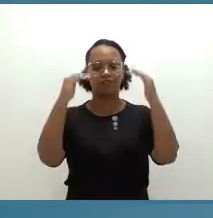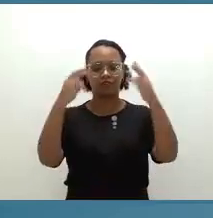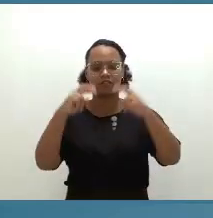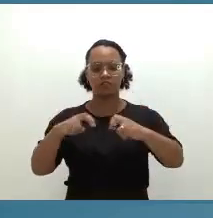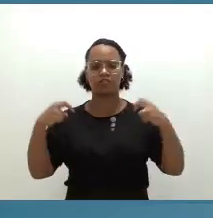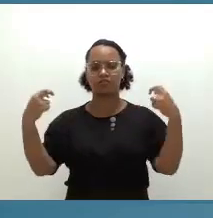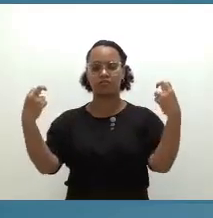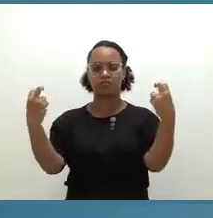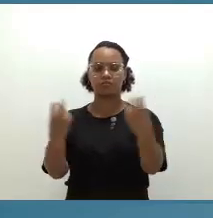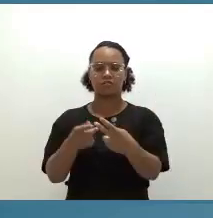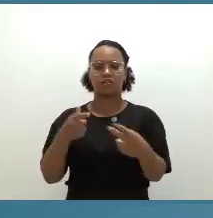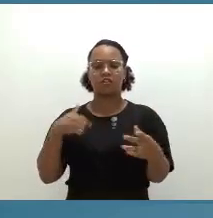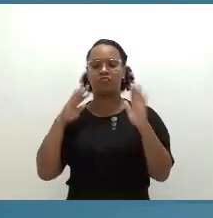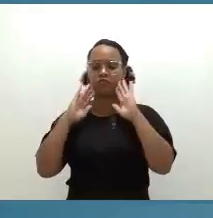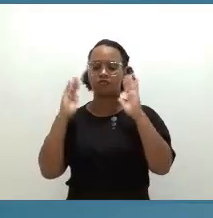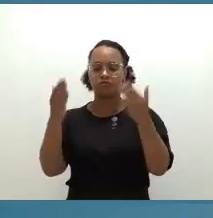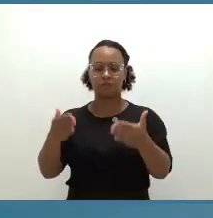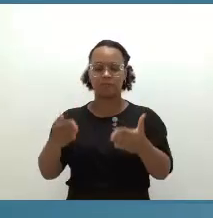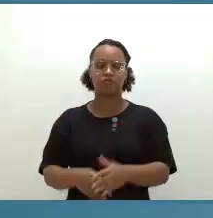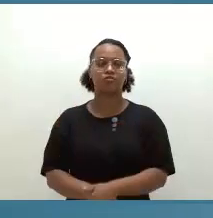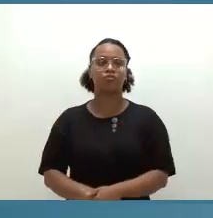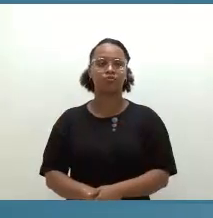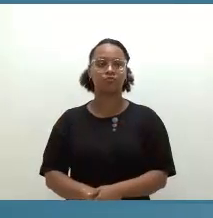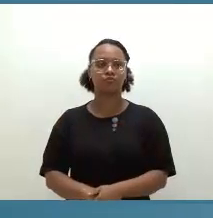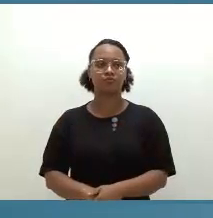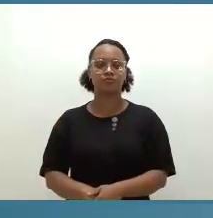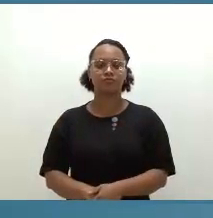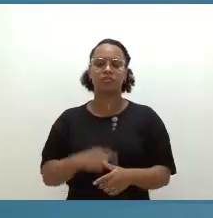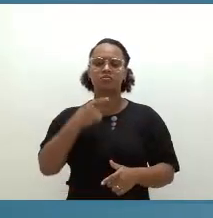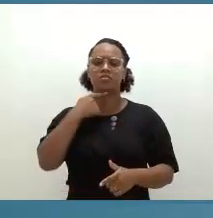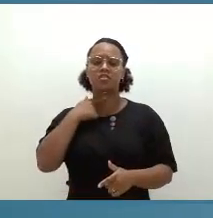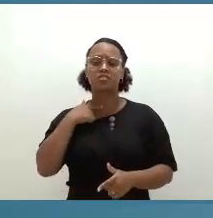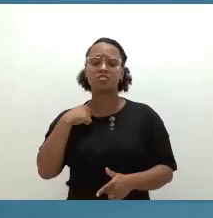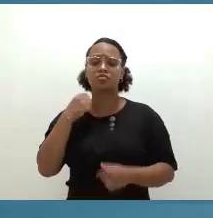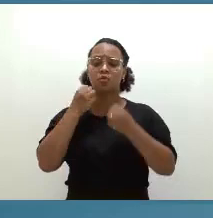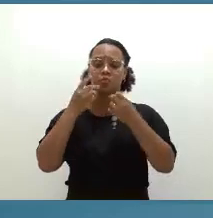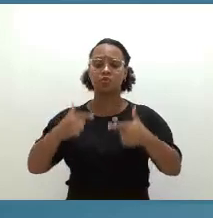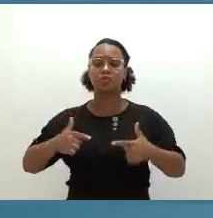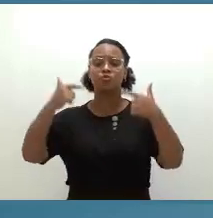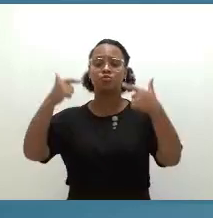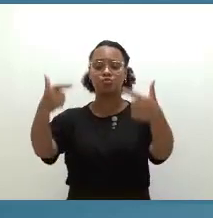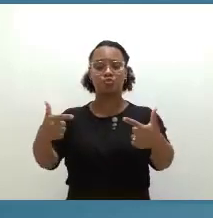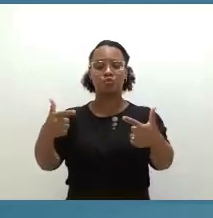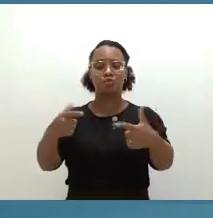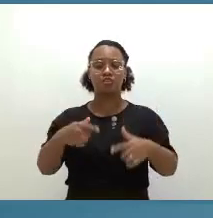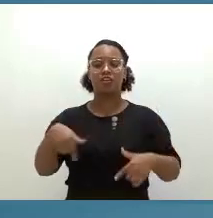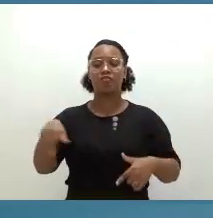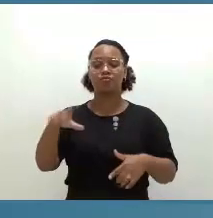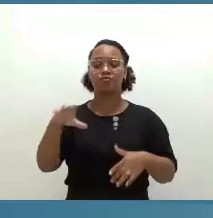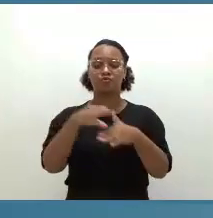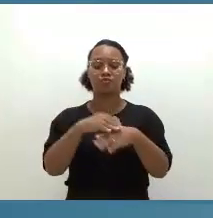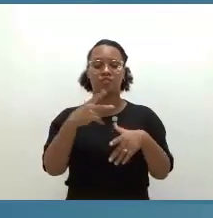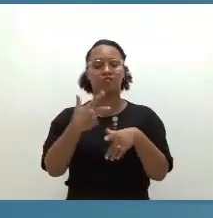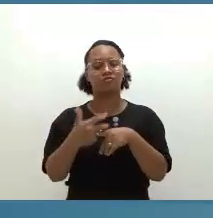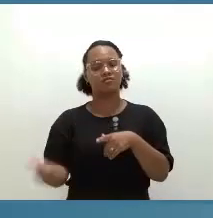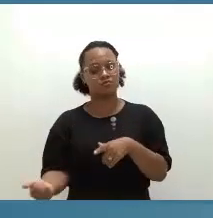seguir o objetivo. Desejo boa sorte ao Dr. Márcio, ao presidente,